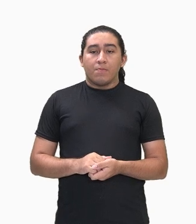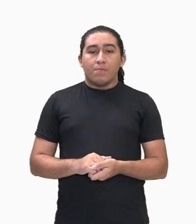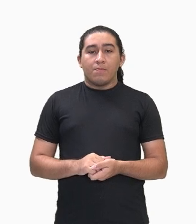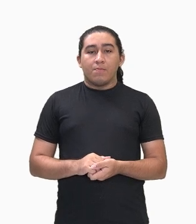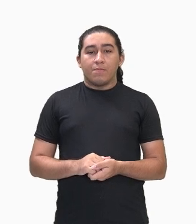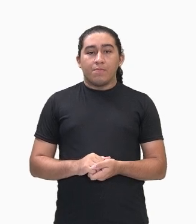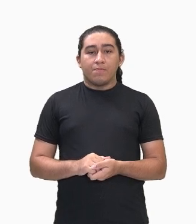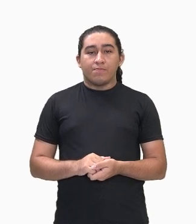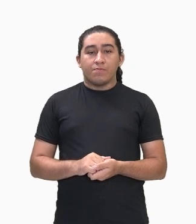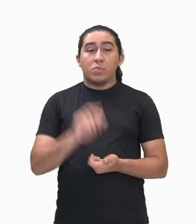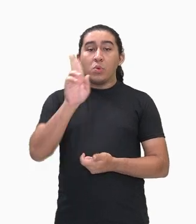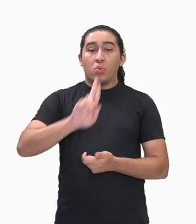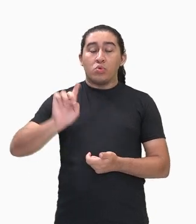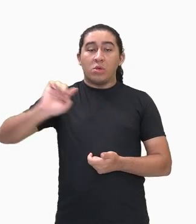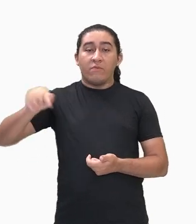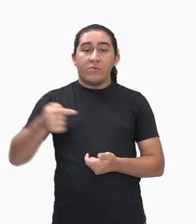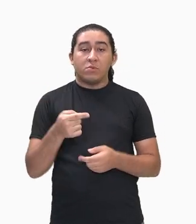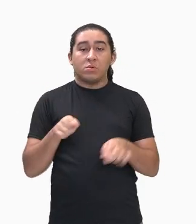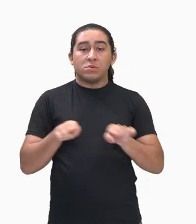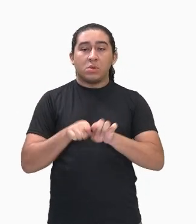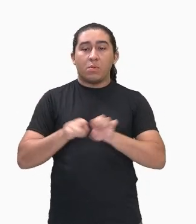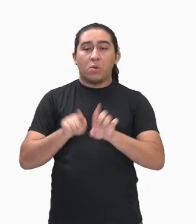Usa-se a vírgula para